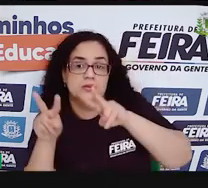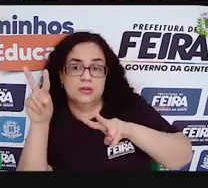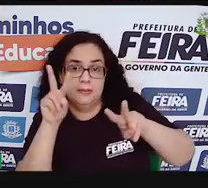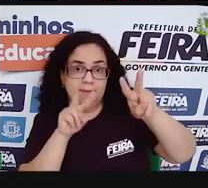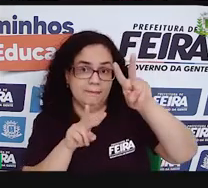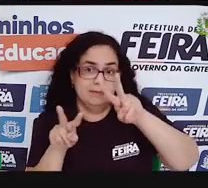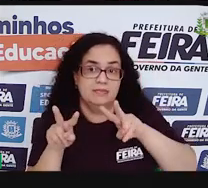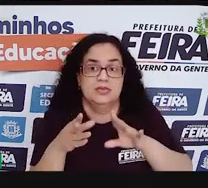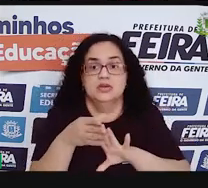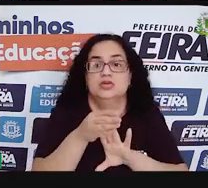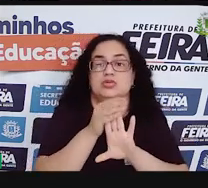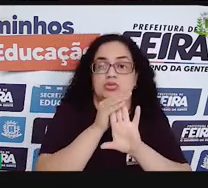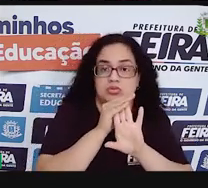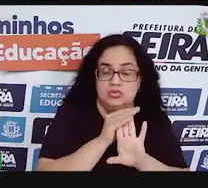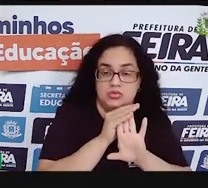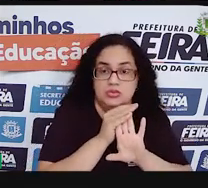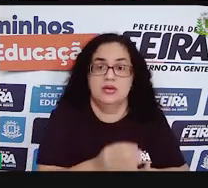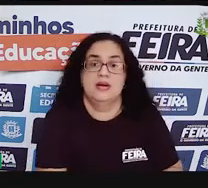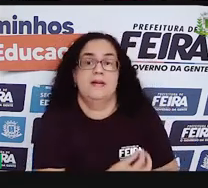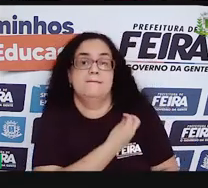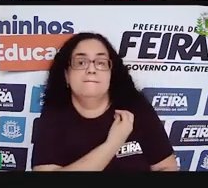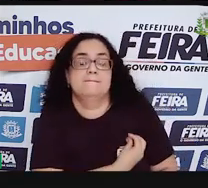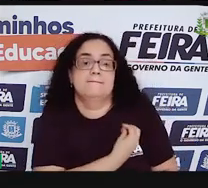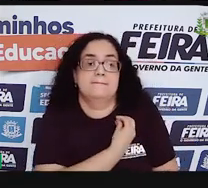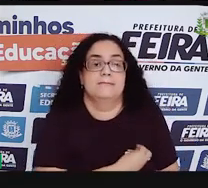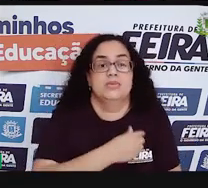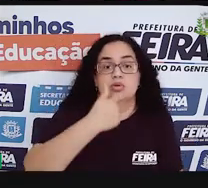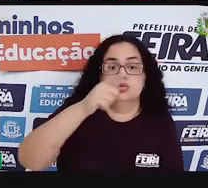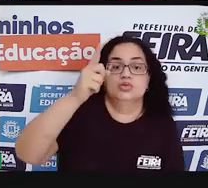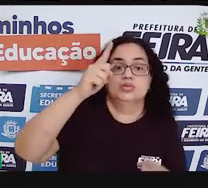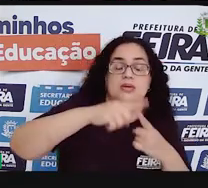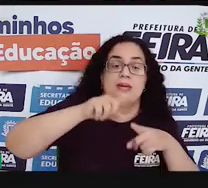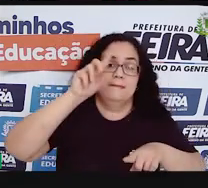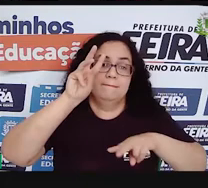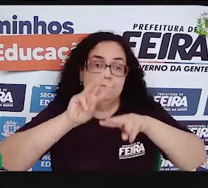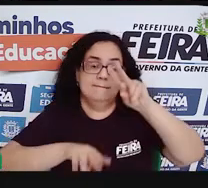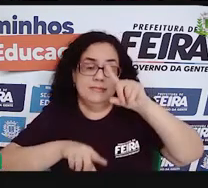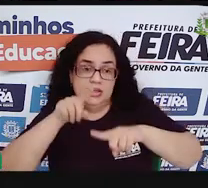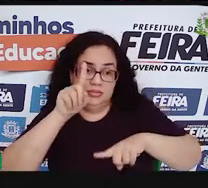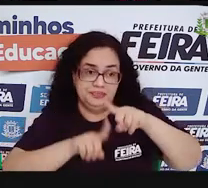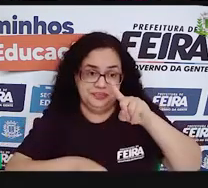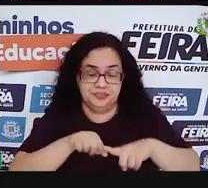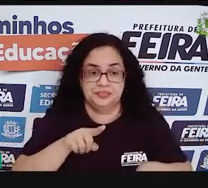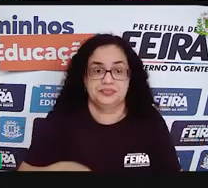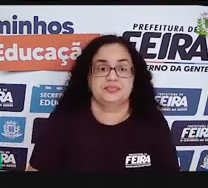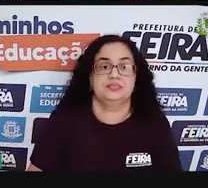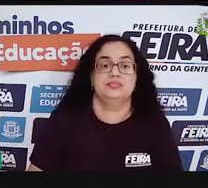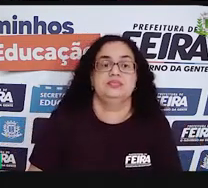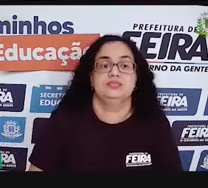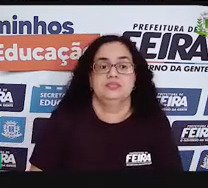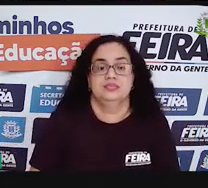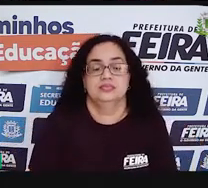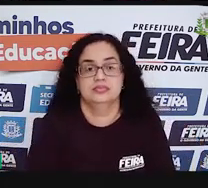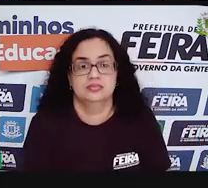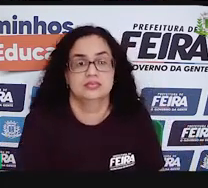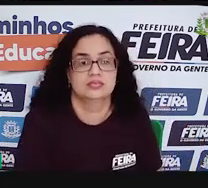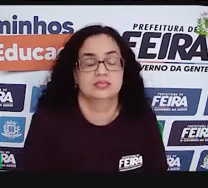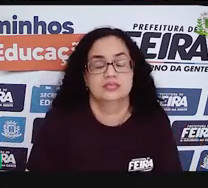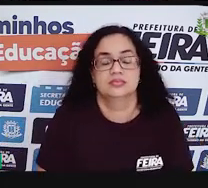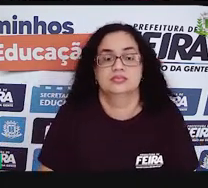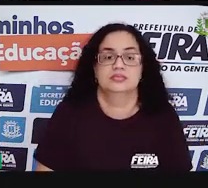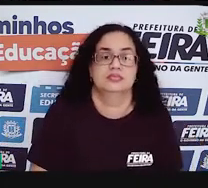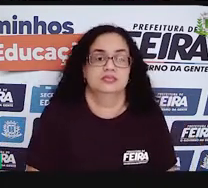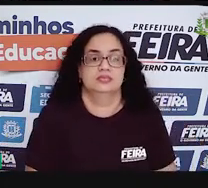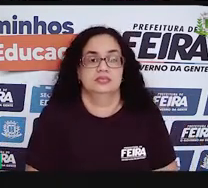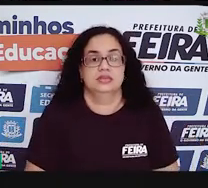a flexibilidade presente em outros tipos de materiais, em outros tipos de objetos. E